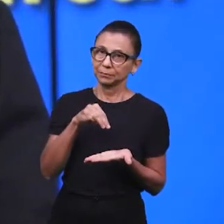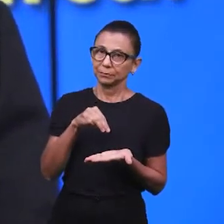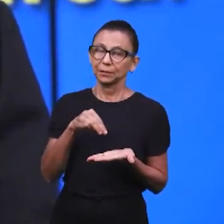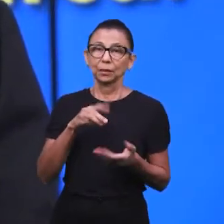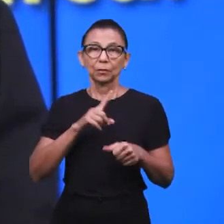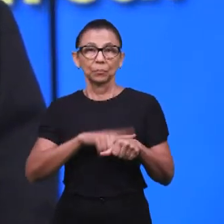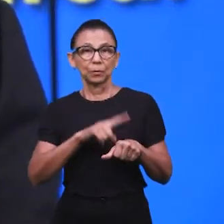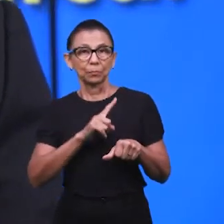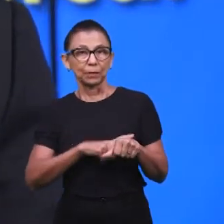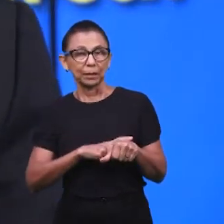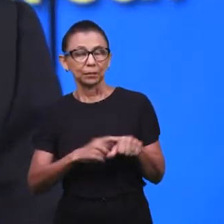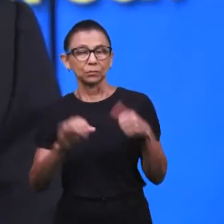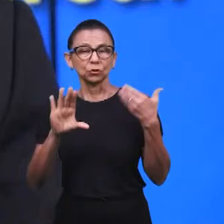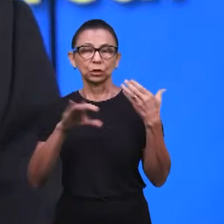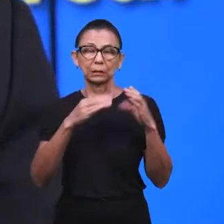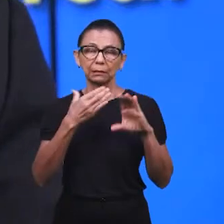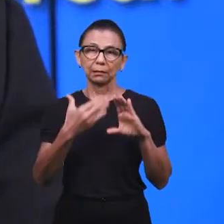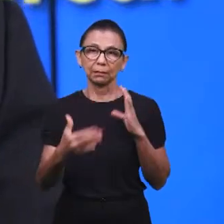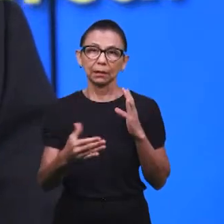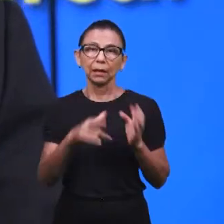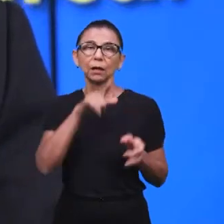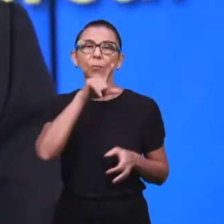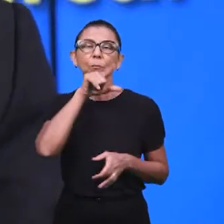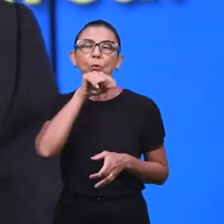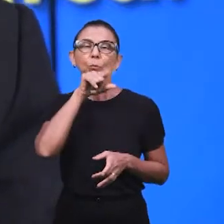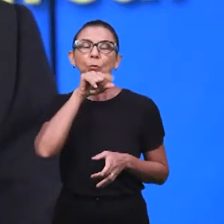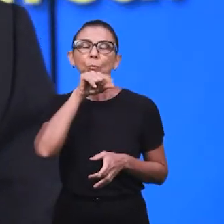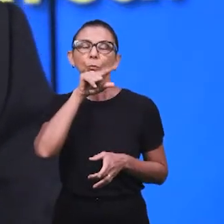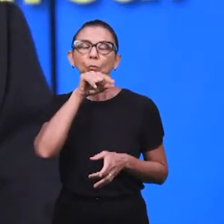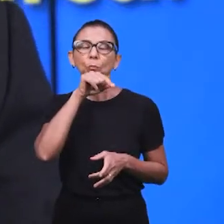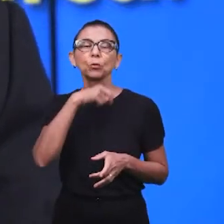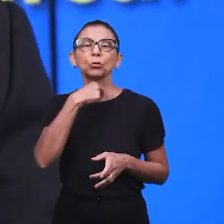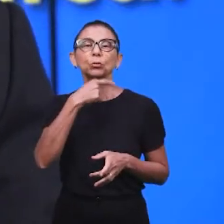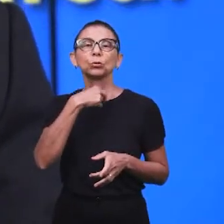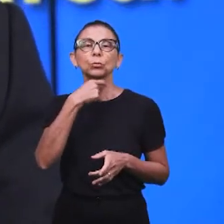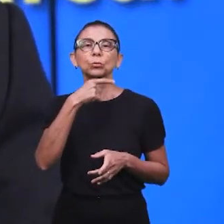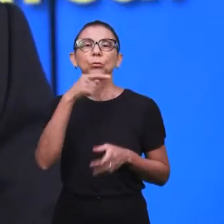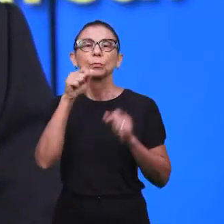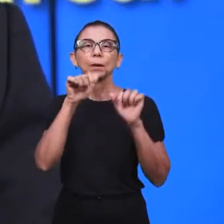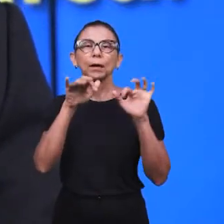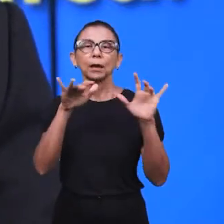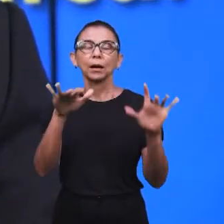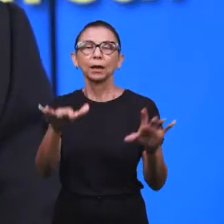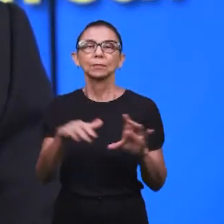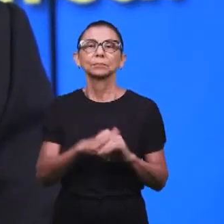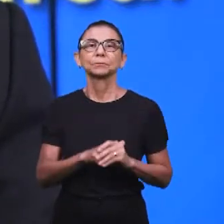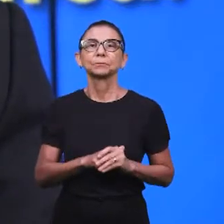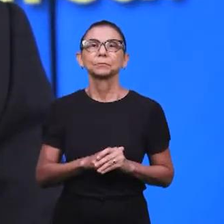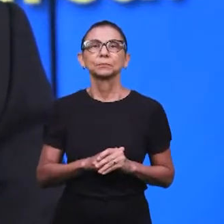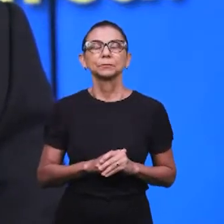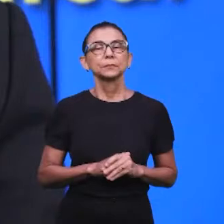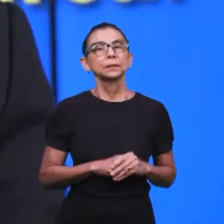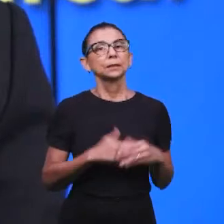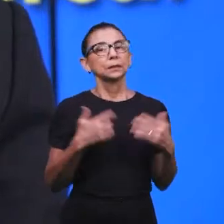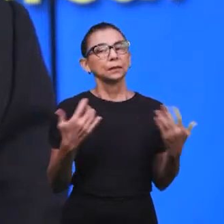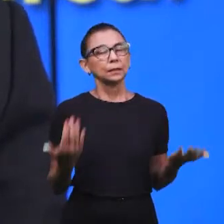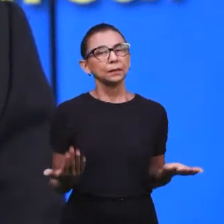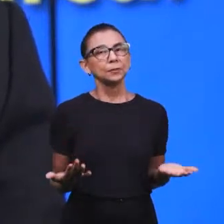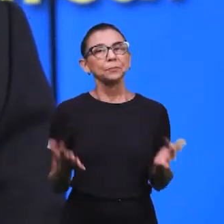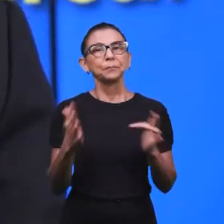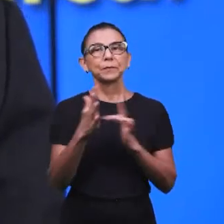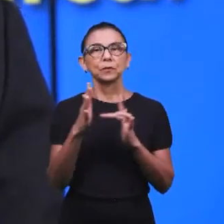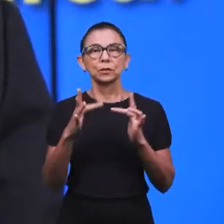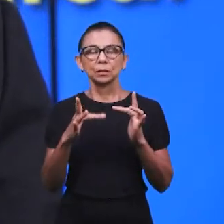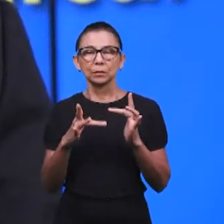que acontece. O tempo de cantar chega, a voz da rola ouve-se em nossa terra. O cantar é a voz do Senhor